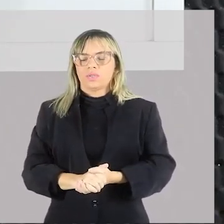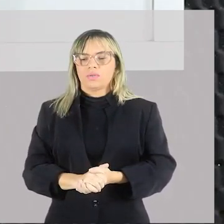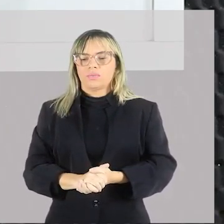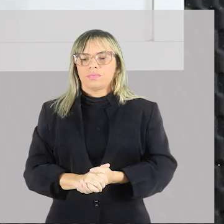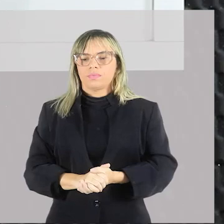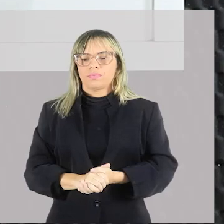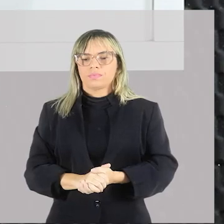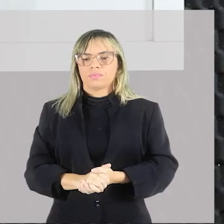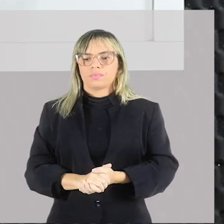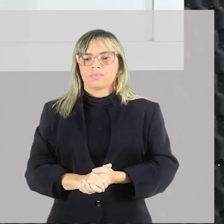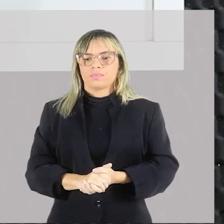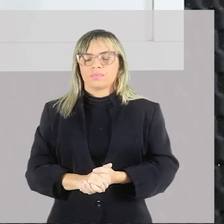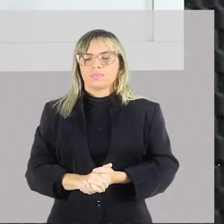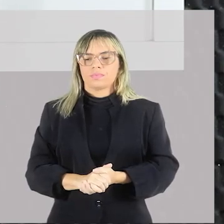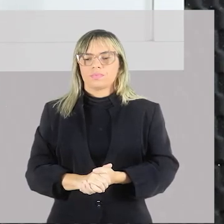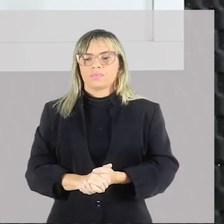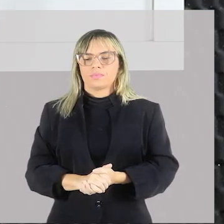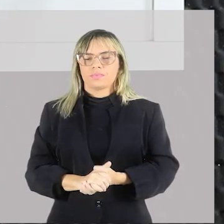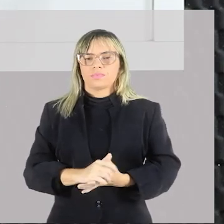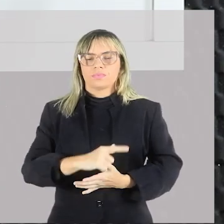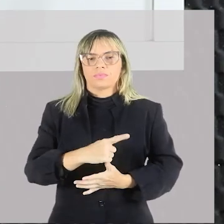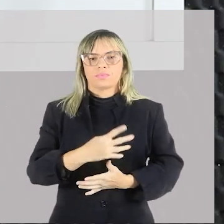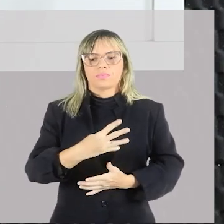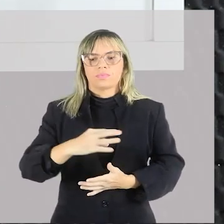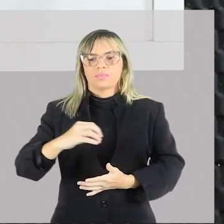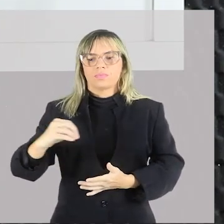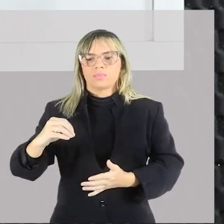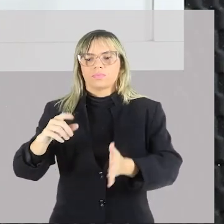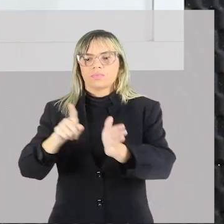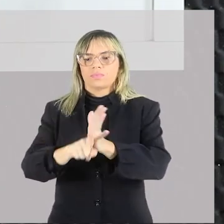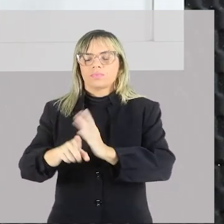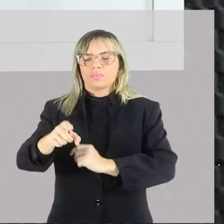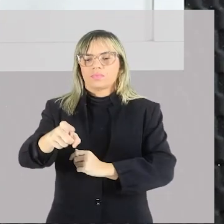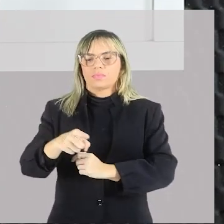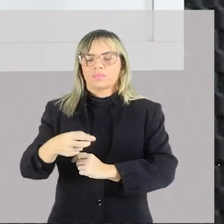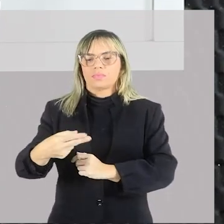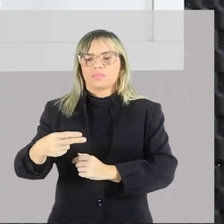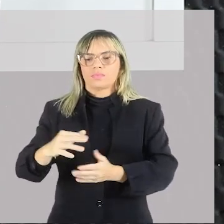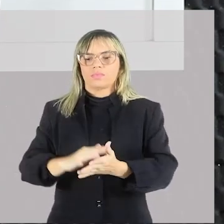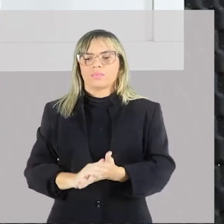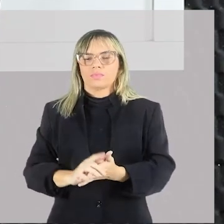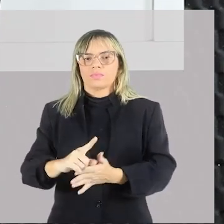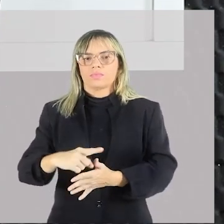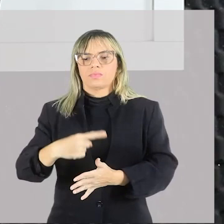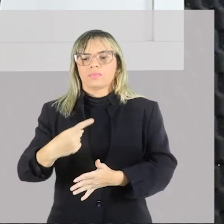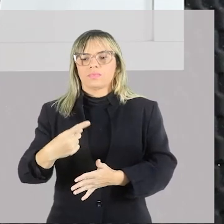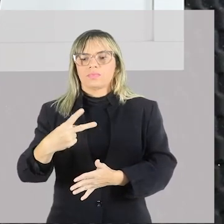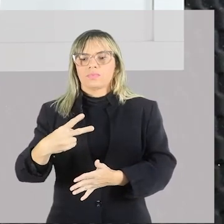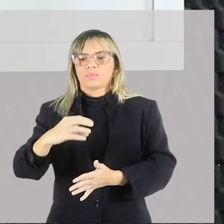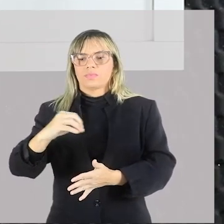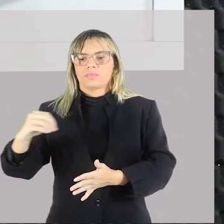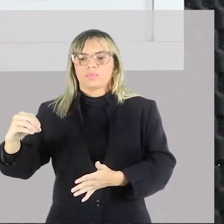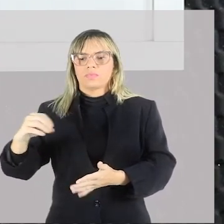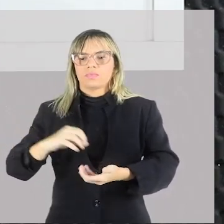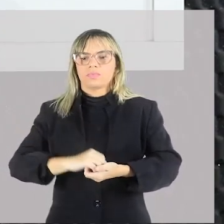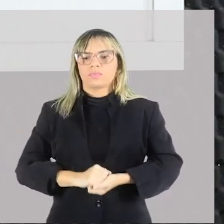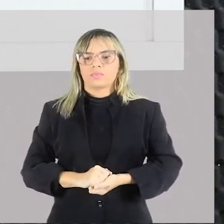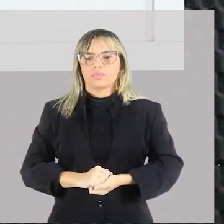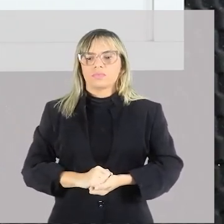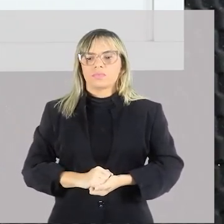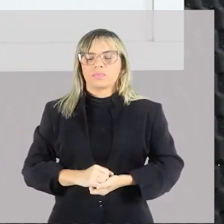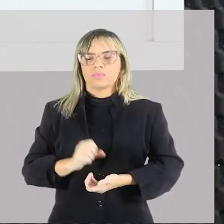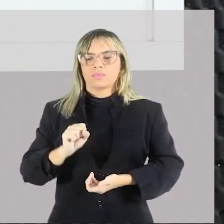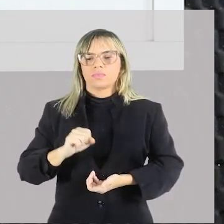né 10000 Men x = a 1200 é